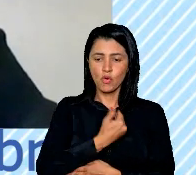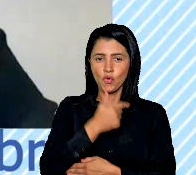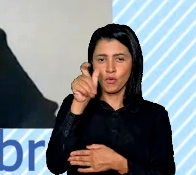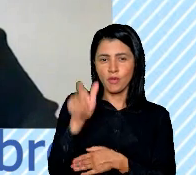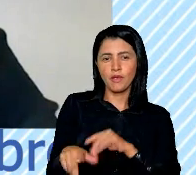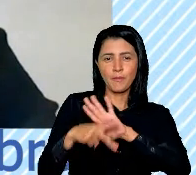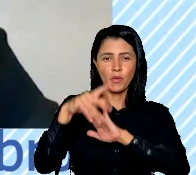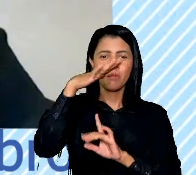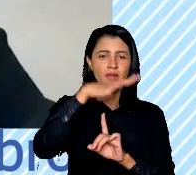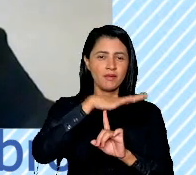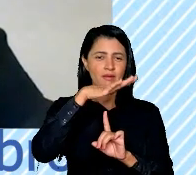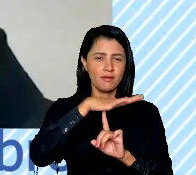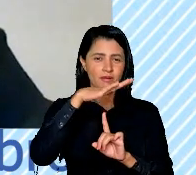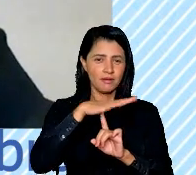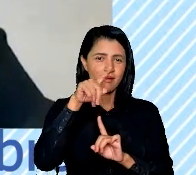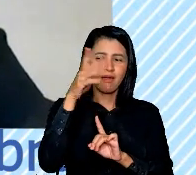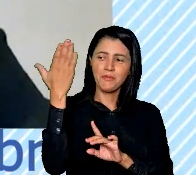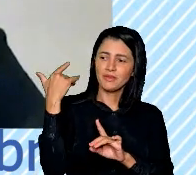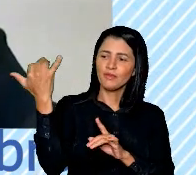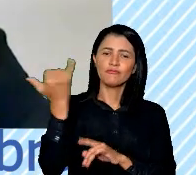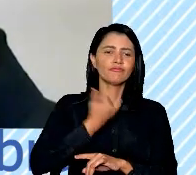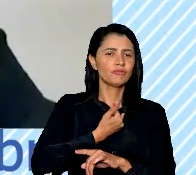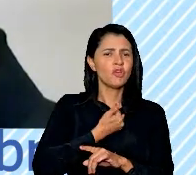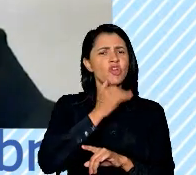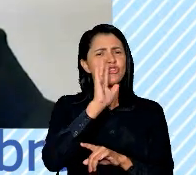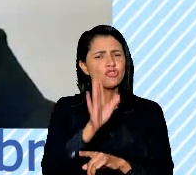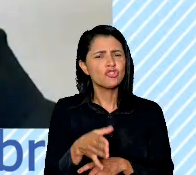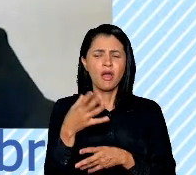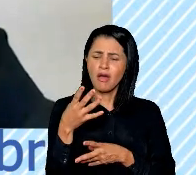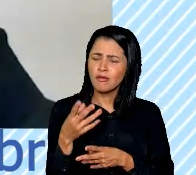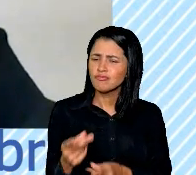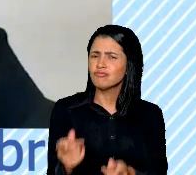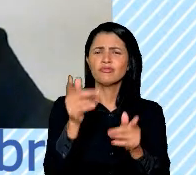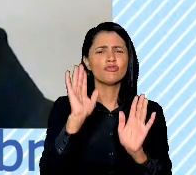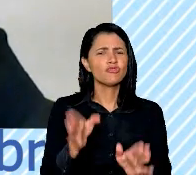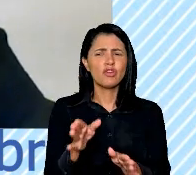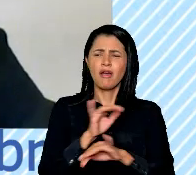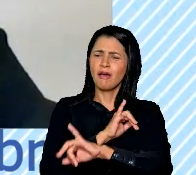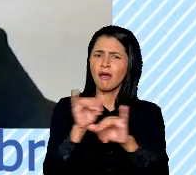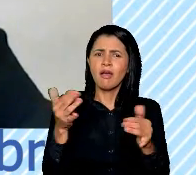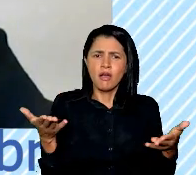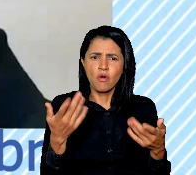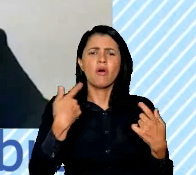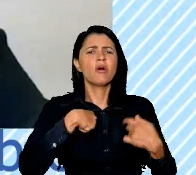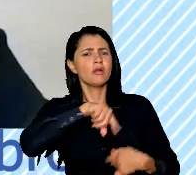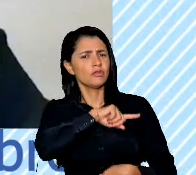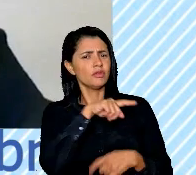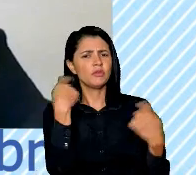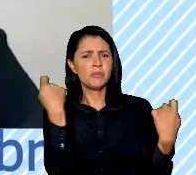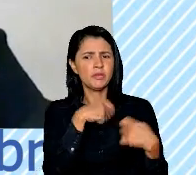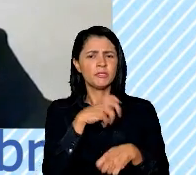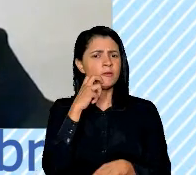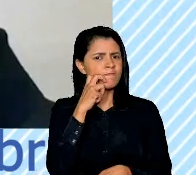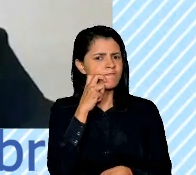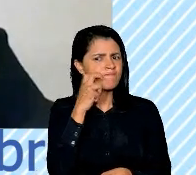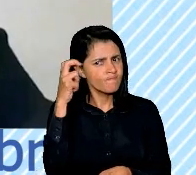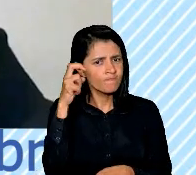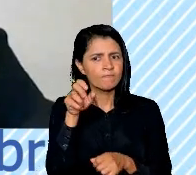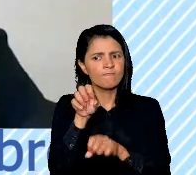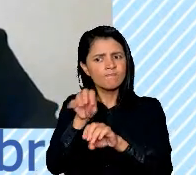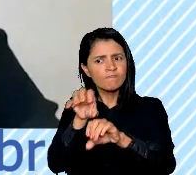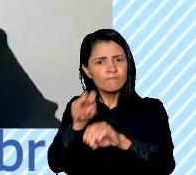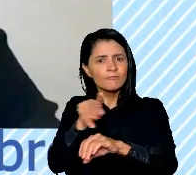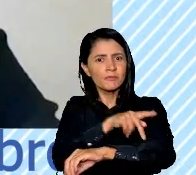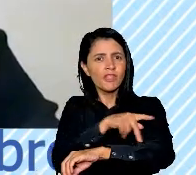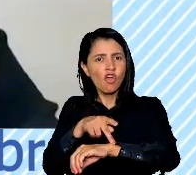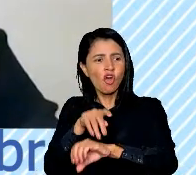Paraná, que esses dias me disse, já passou o tempo de sensibilizar, na verdade agora a gente precisa constranger. Mas eu sigo ainda falando